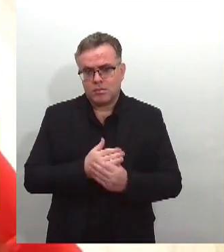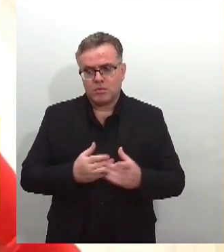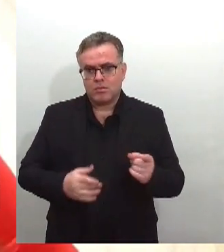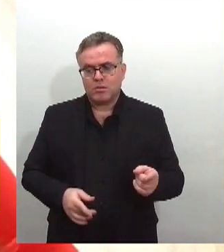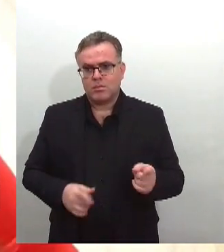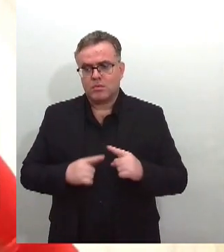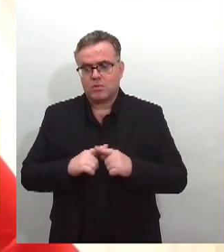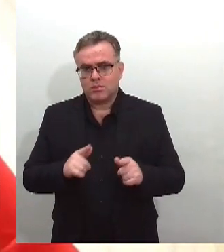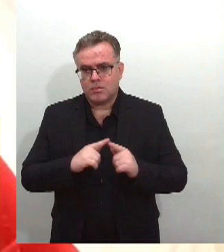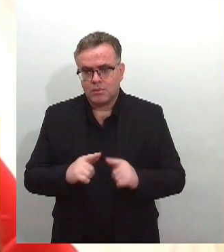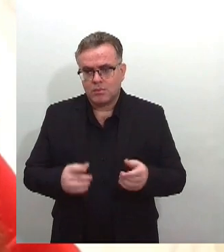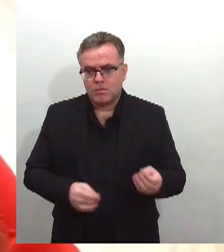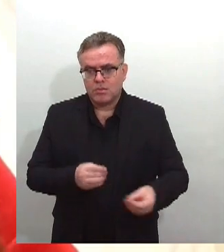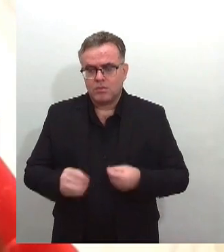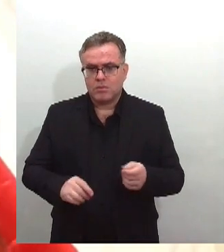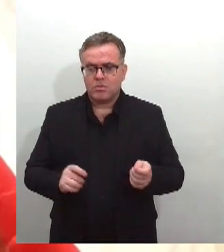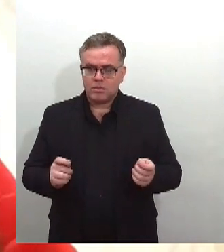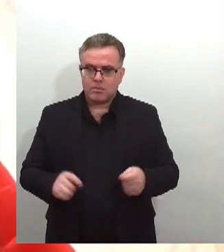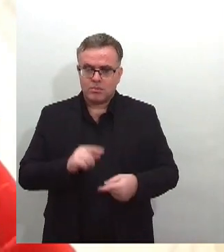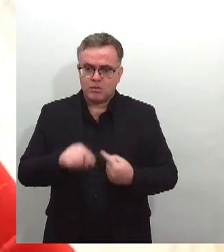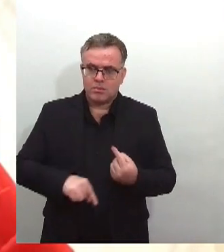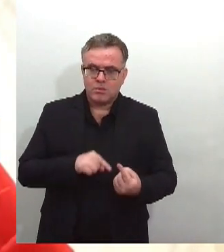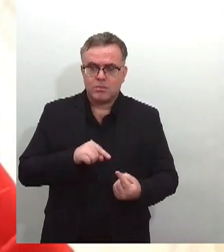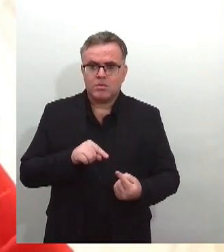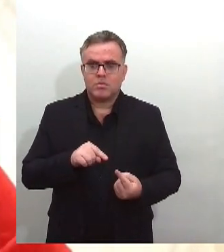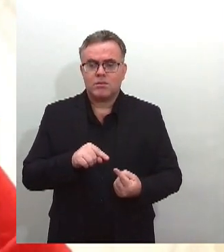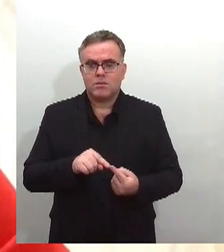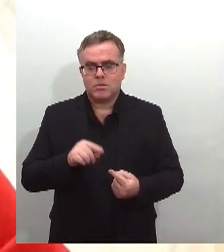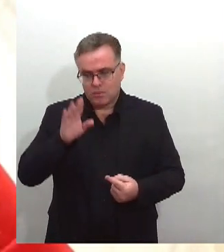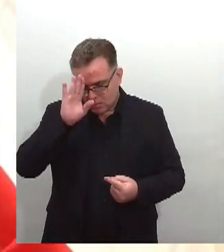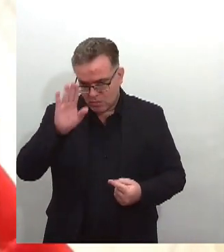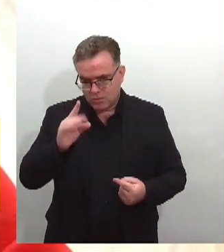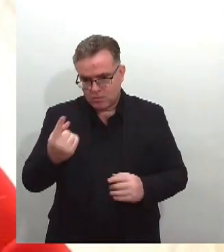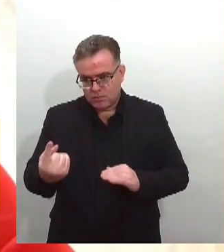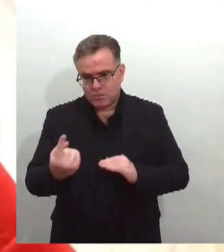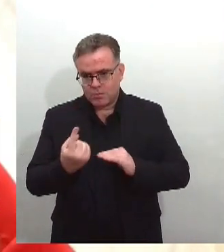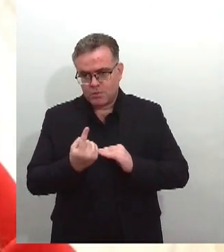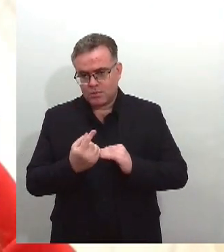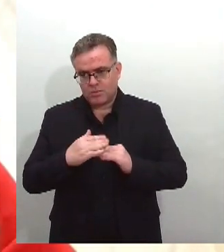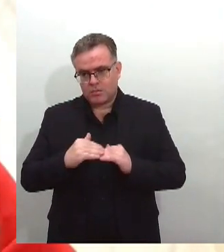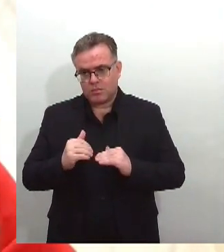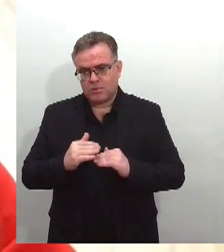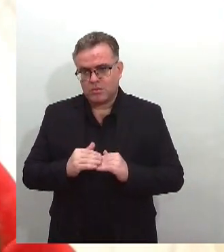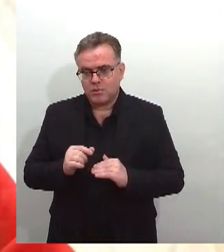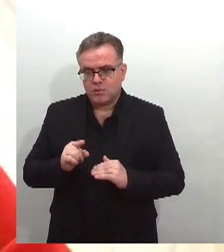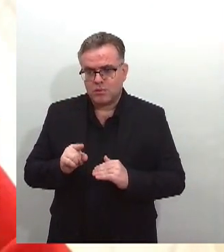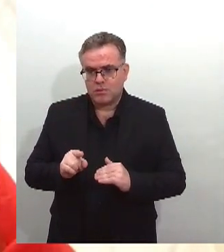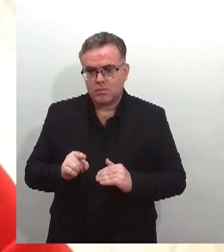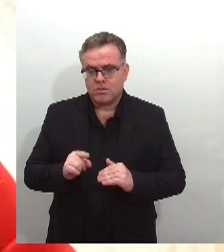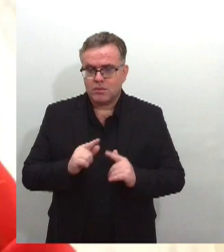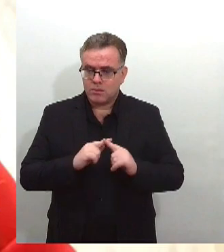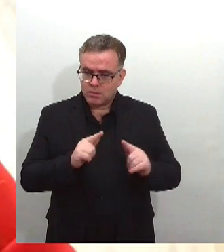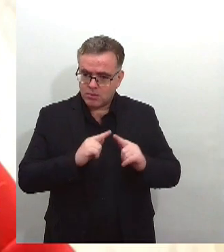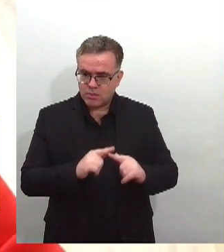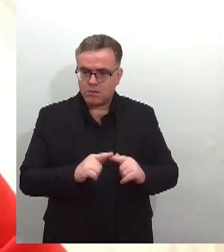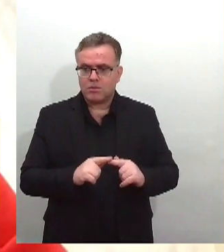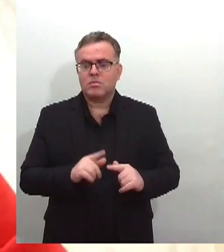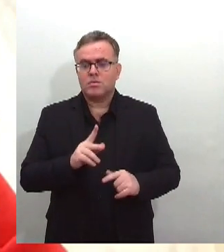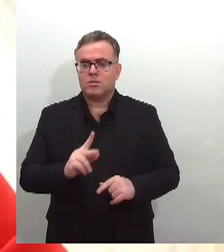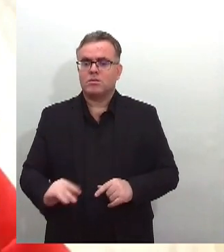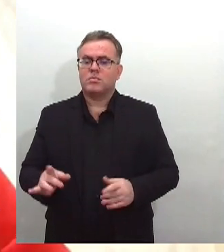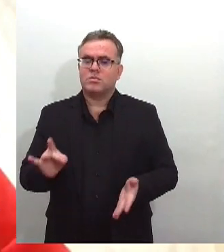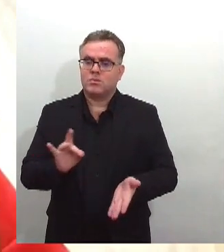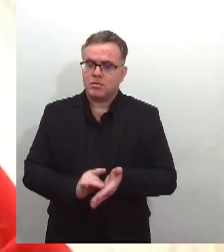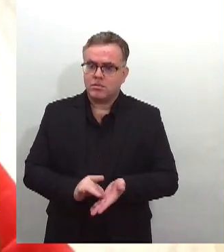O CRAM tem como objetivo principal acolher a mulher. Se for do desejo dela fazer essa denúncia, perfeito, será feito. Se não